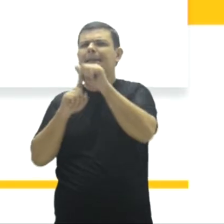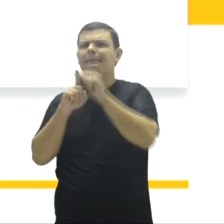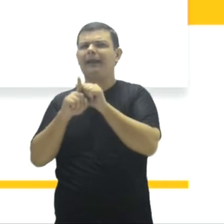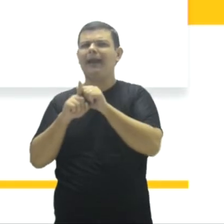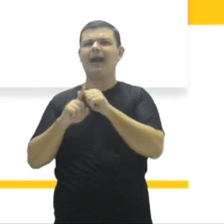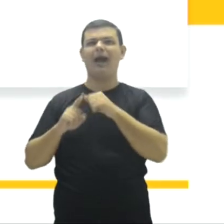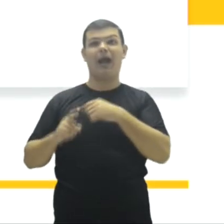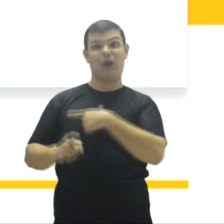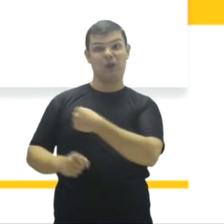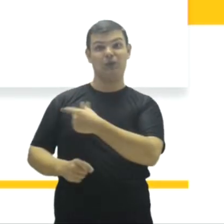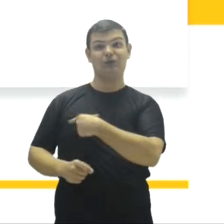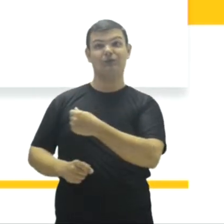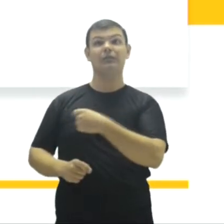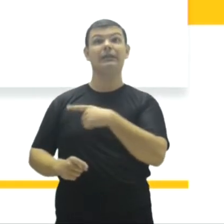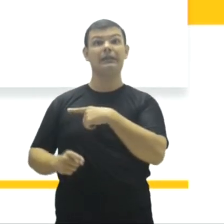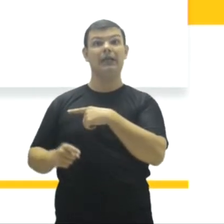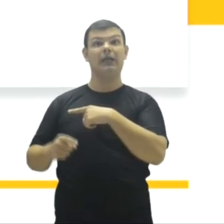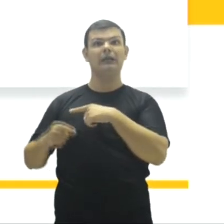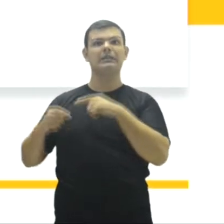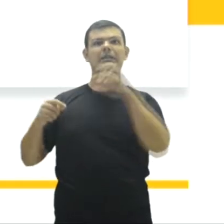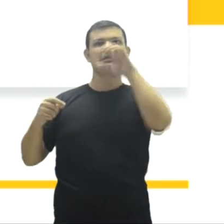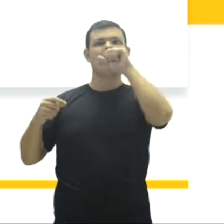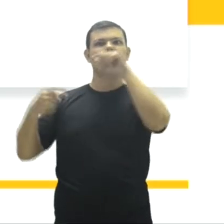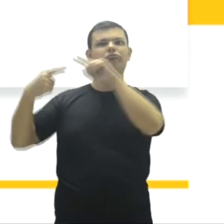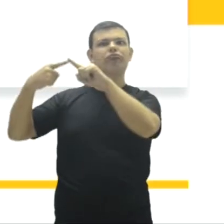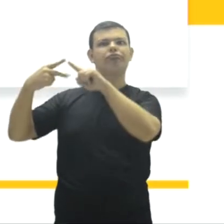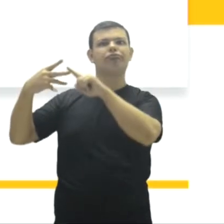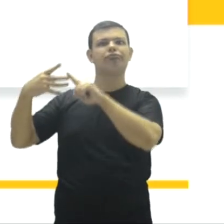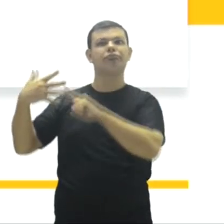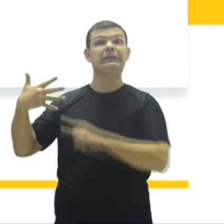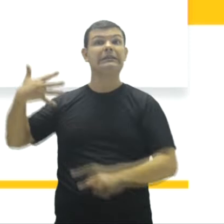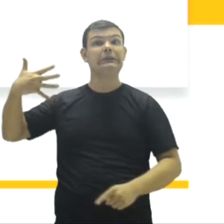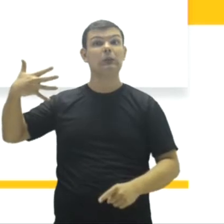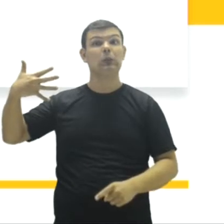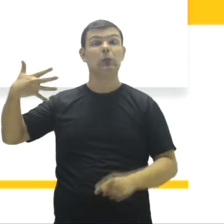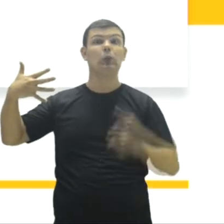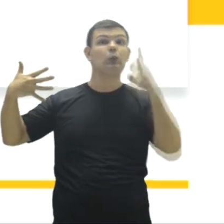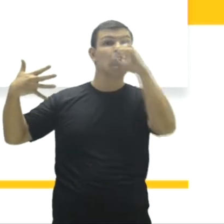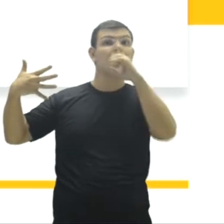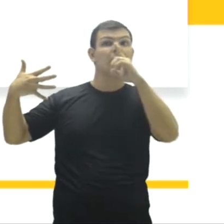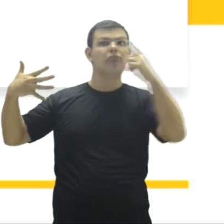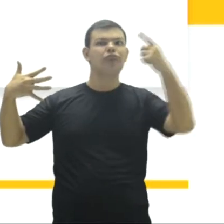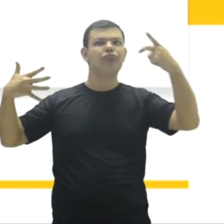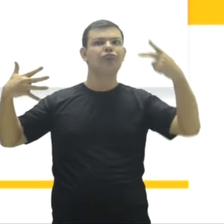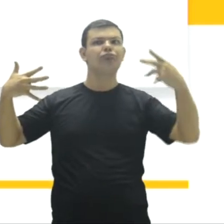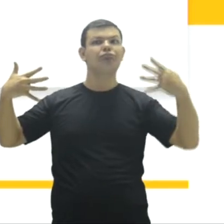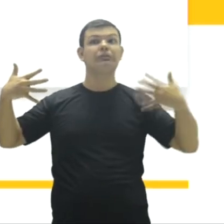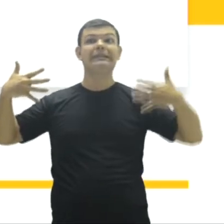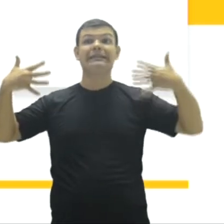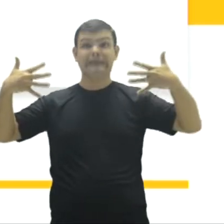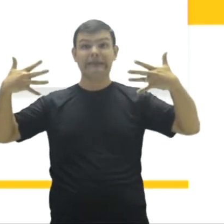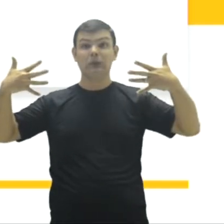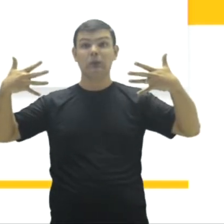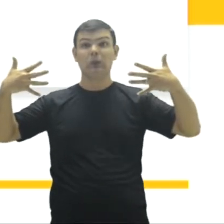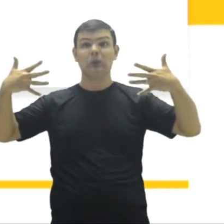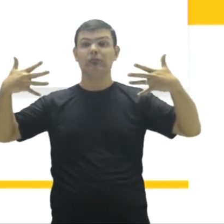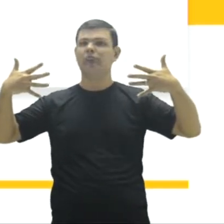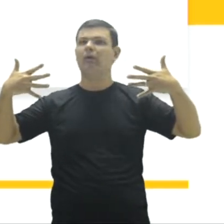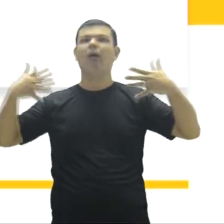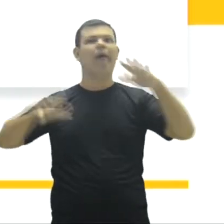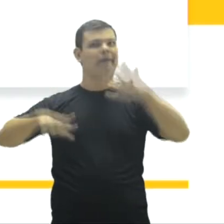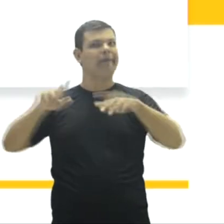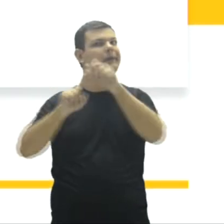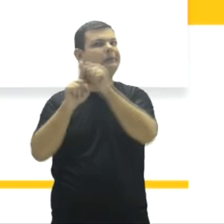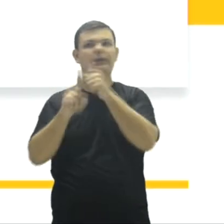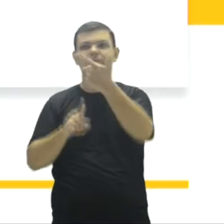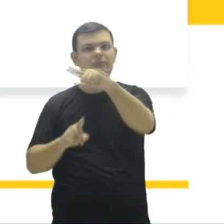agosto, ele tem 5 sábados e 5 domingos. Isso é uma curiosidade, nem todos os meses acontece